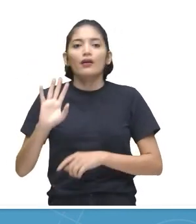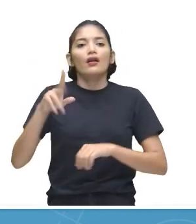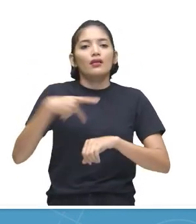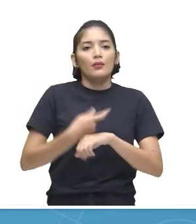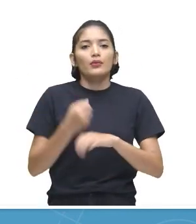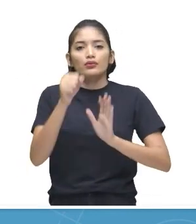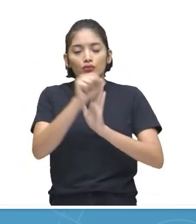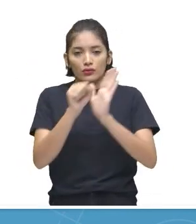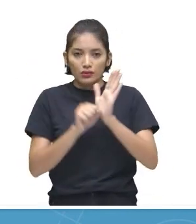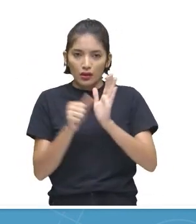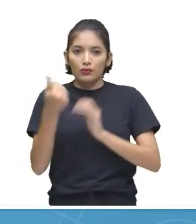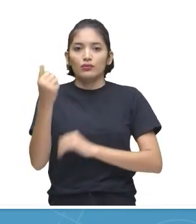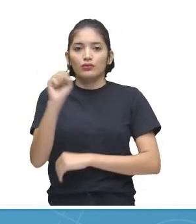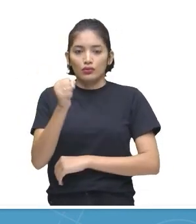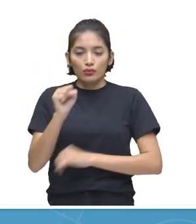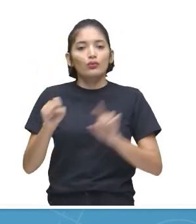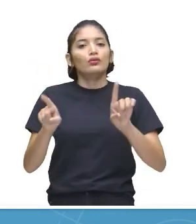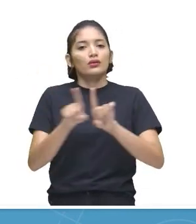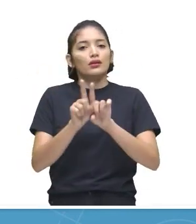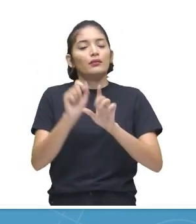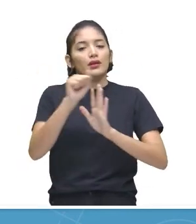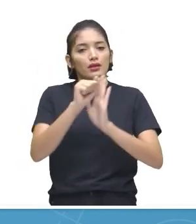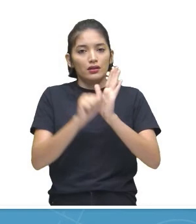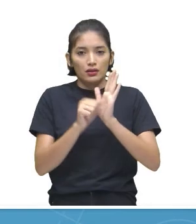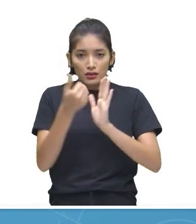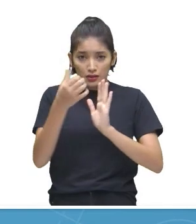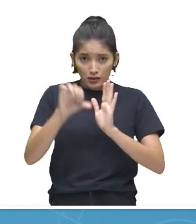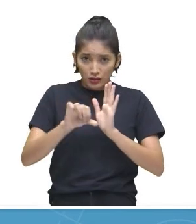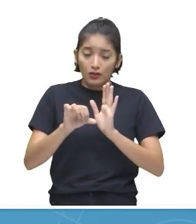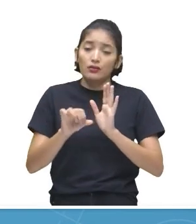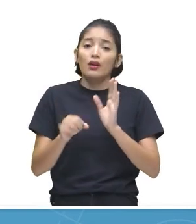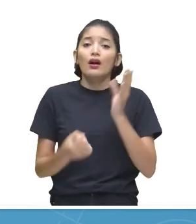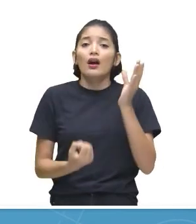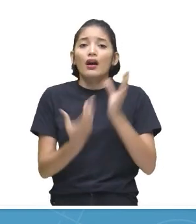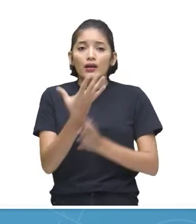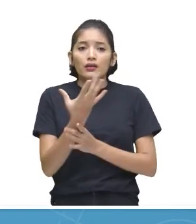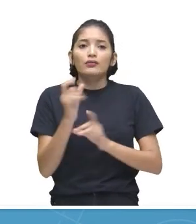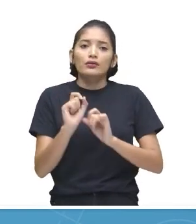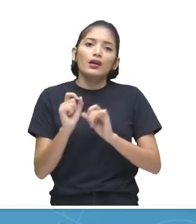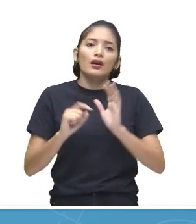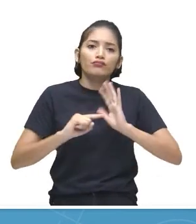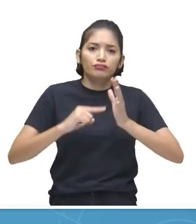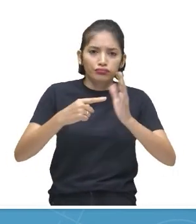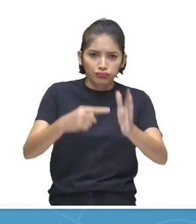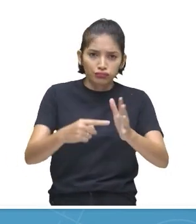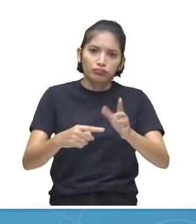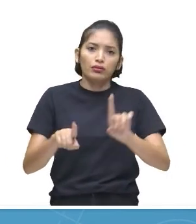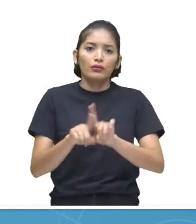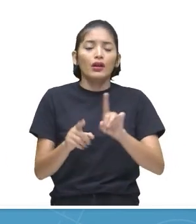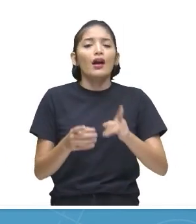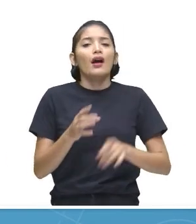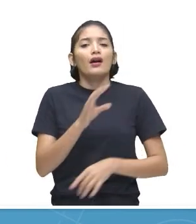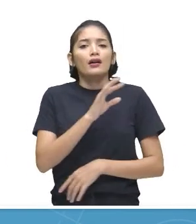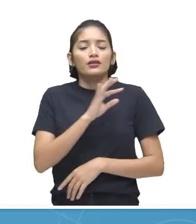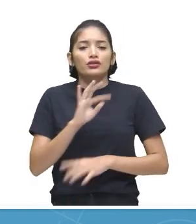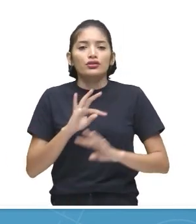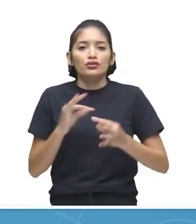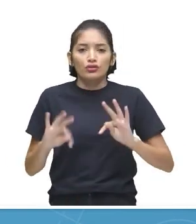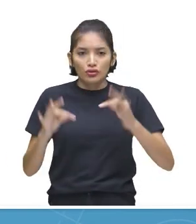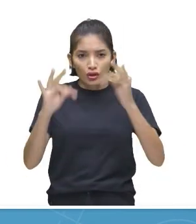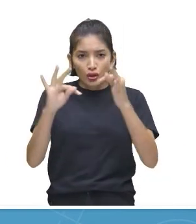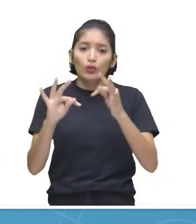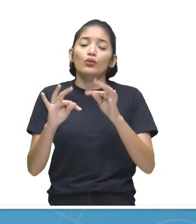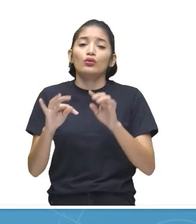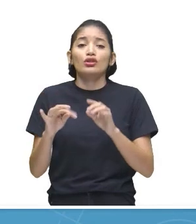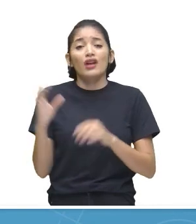Revolução Industrial contribuiu para o aumento da produção dos produtos maquinofaturados, pois a tecnologia propiciava uma maior produção em